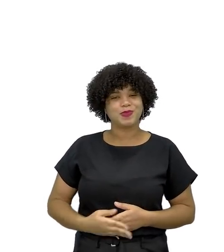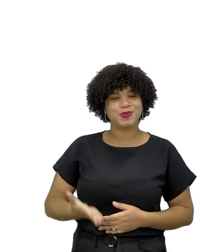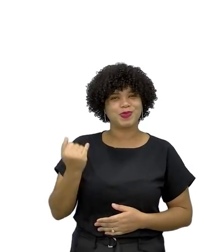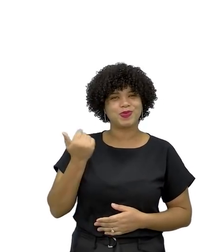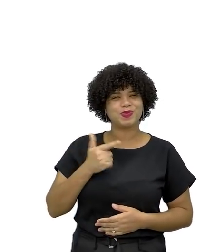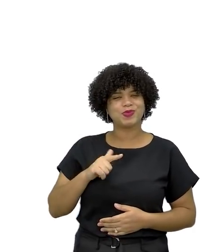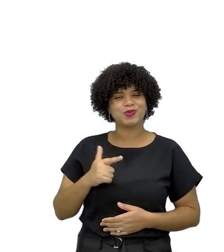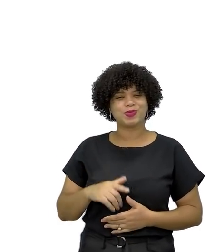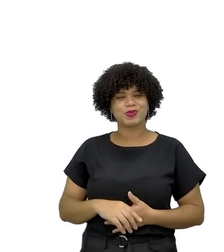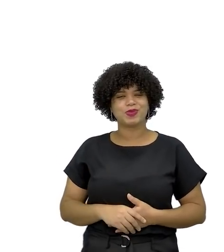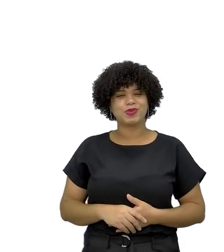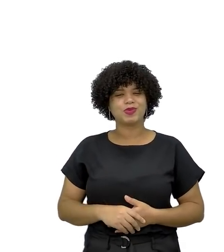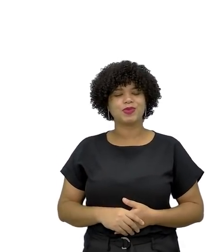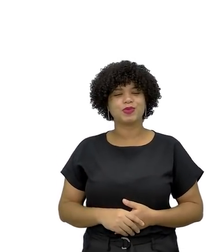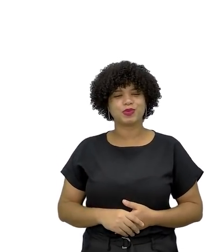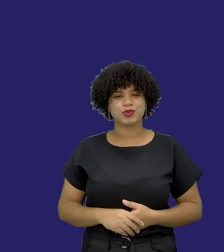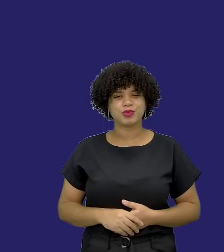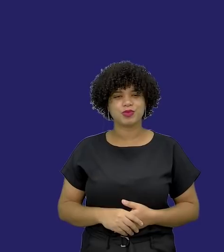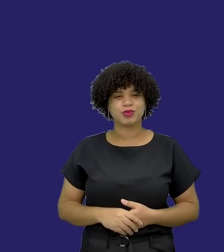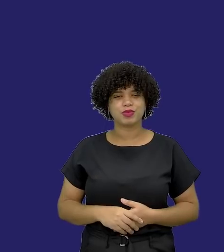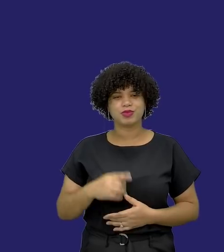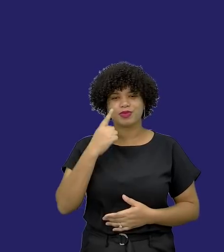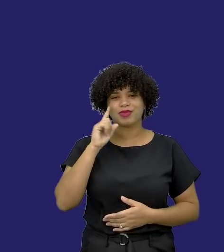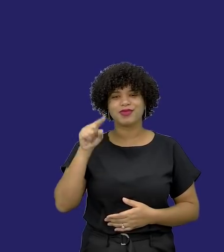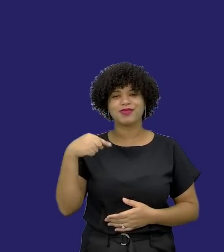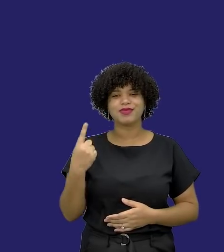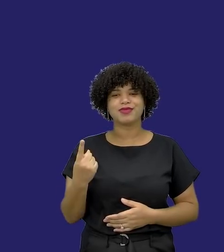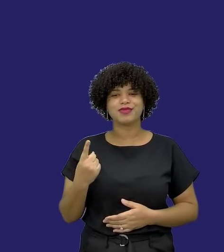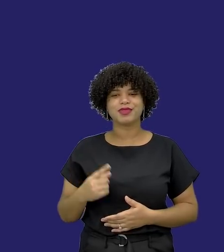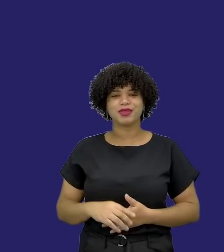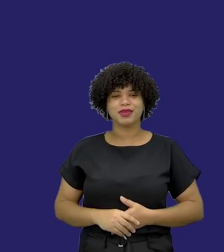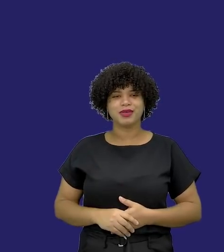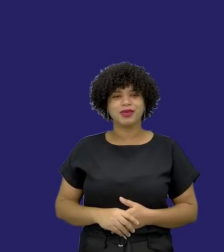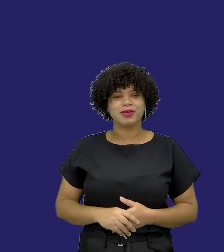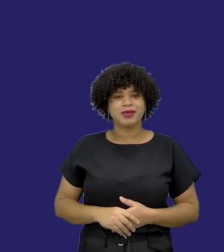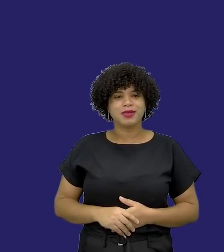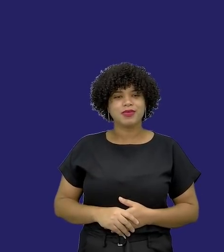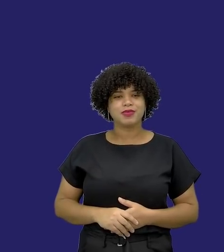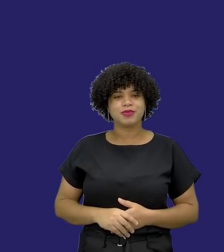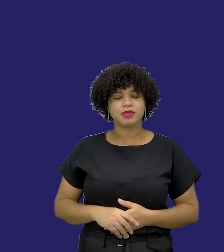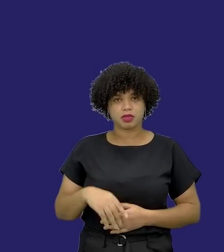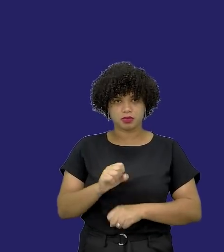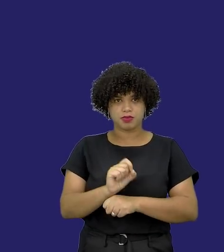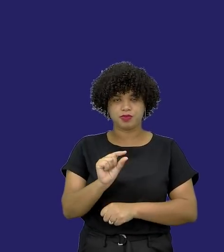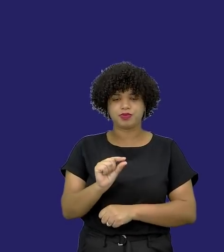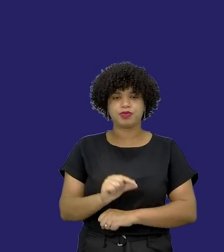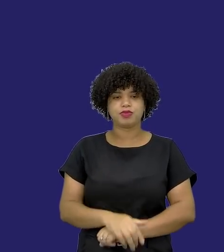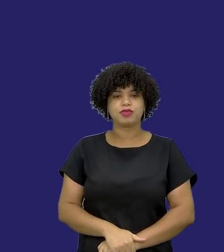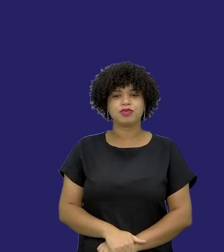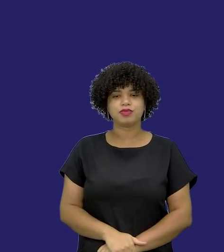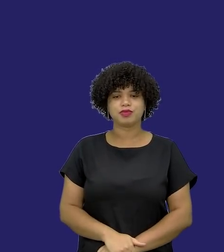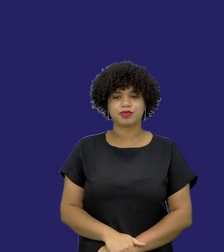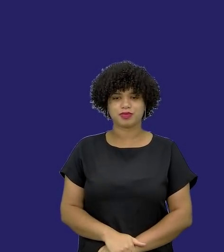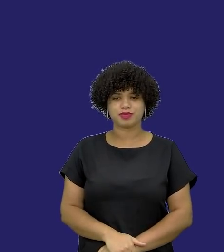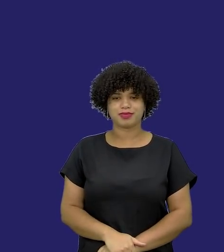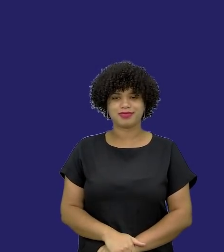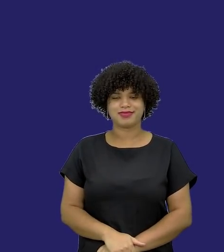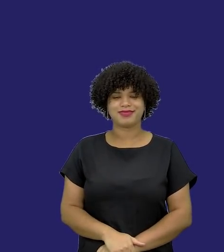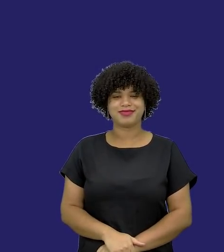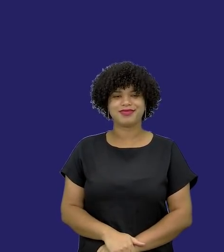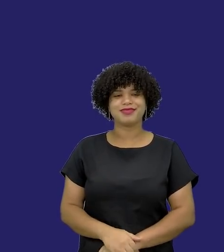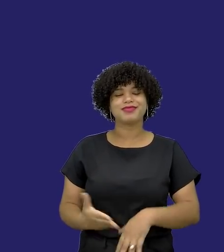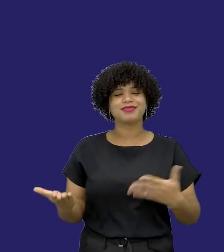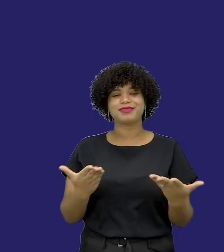lá. Vamos para o próximo. Só um momentinho, por favor. Agora a gente